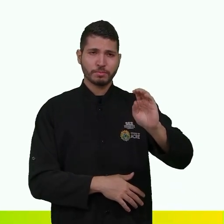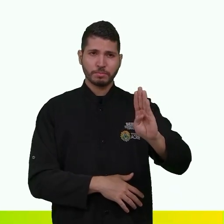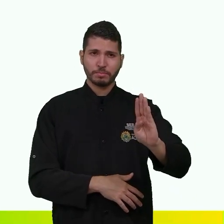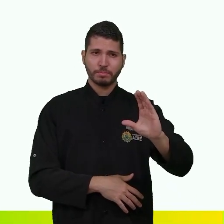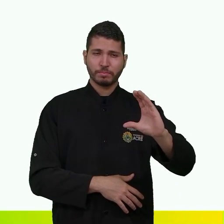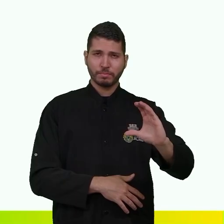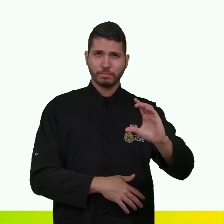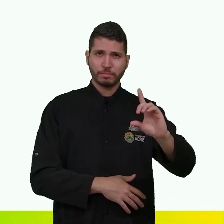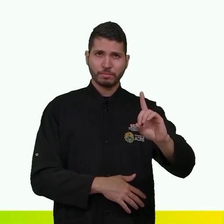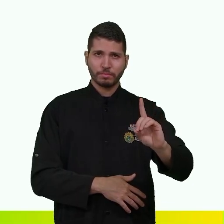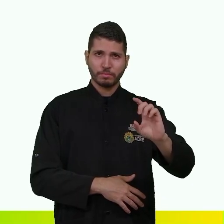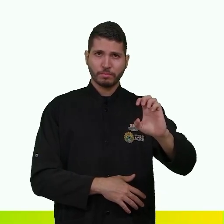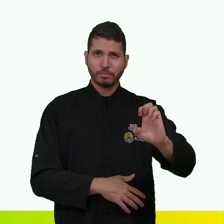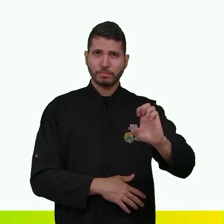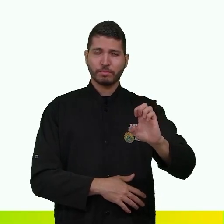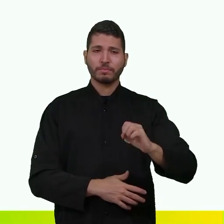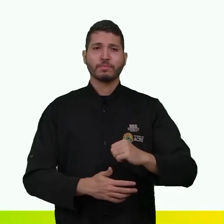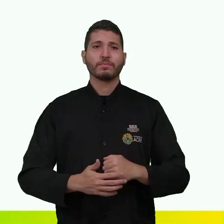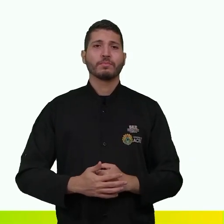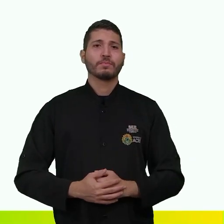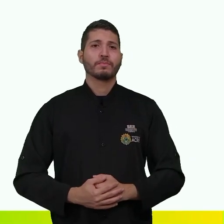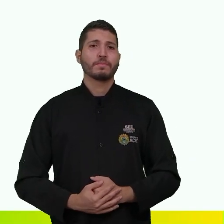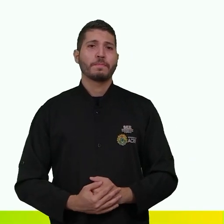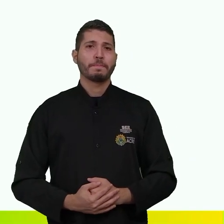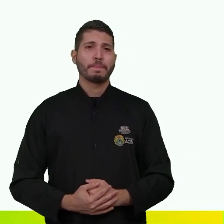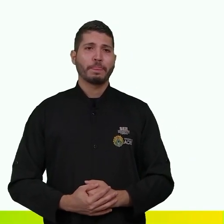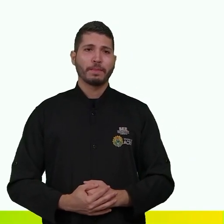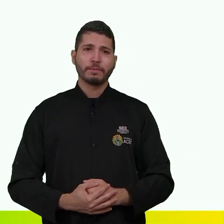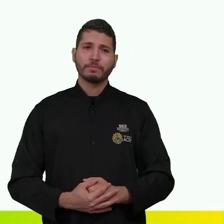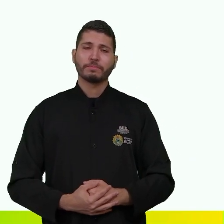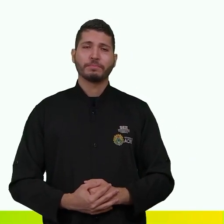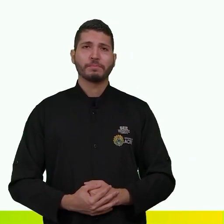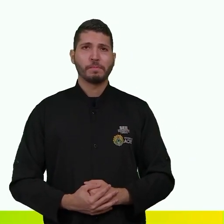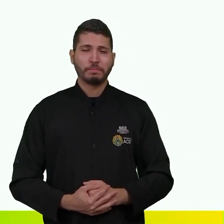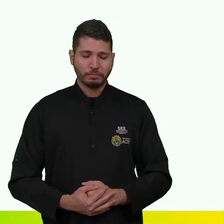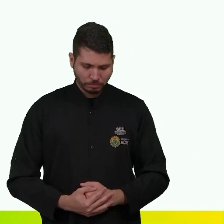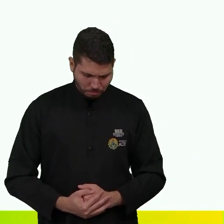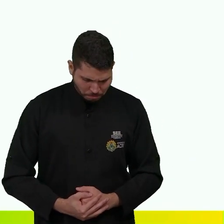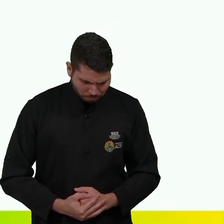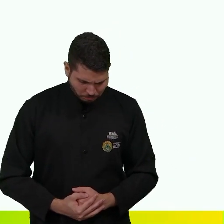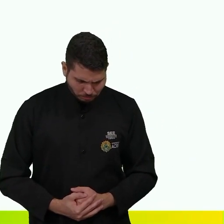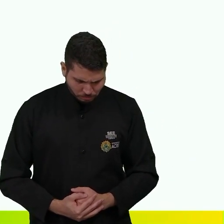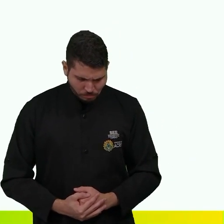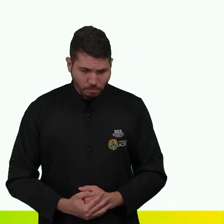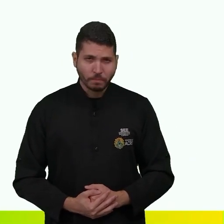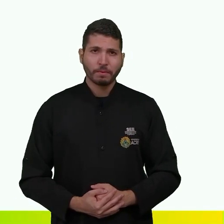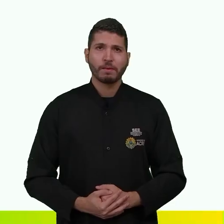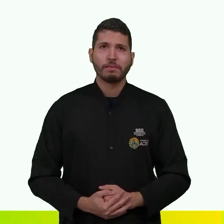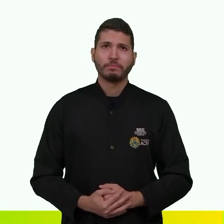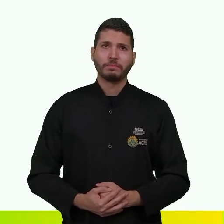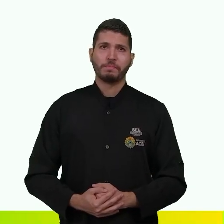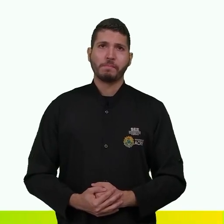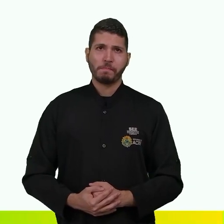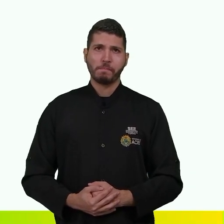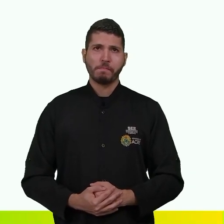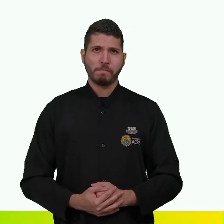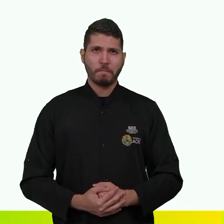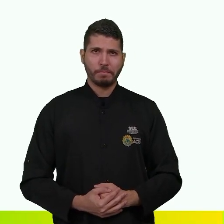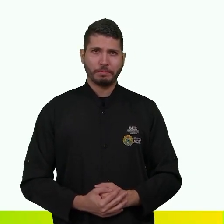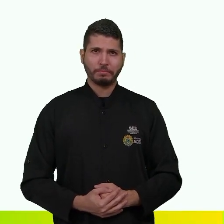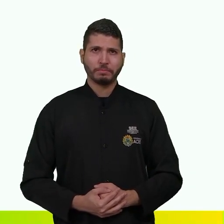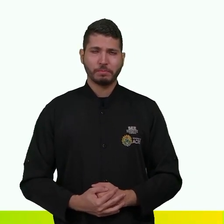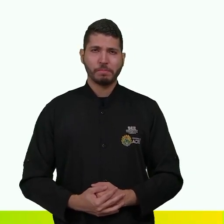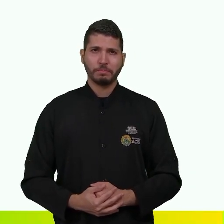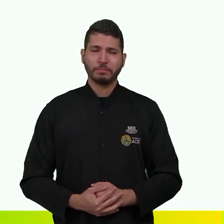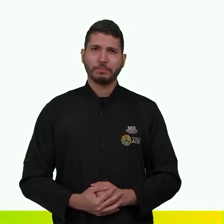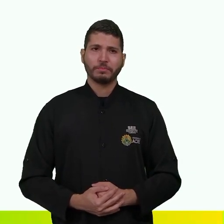condições precárias de trabalho e vínculo informal, D, trabalho forçado, jornada exaustiva, condições degradantes ou